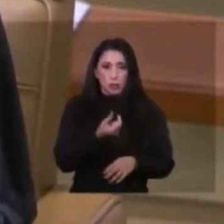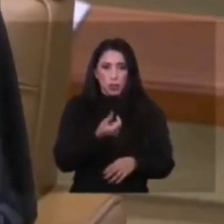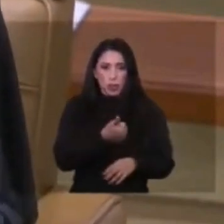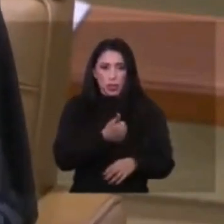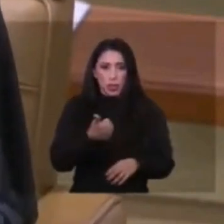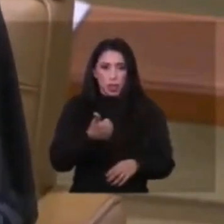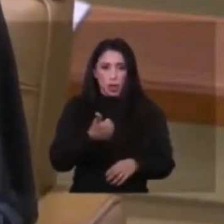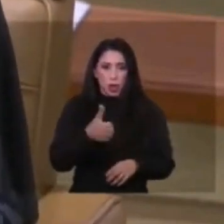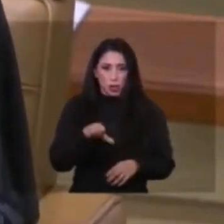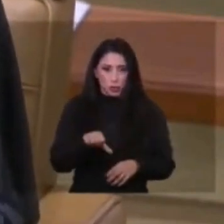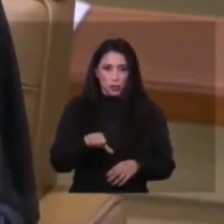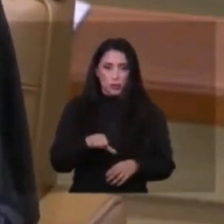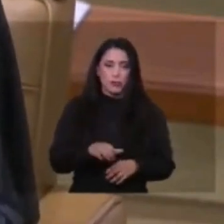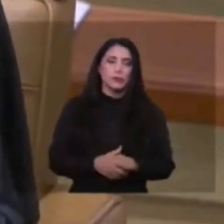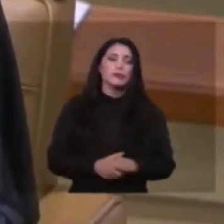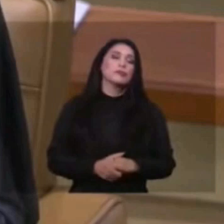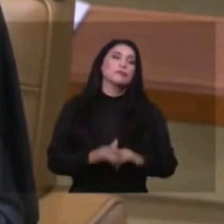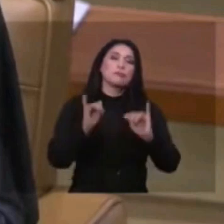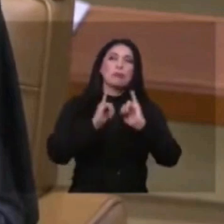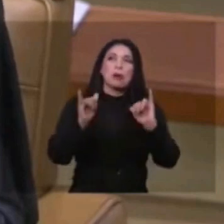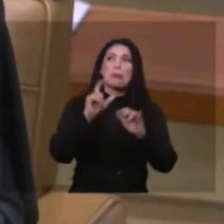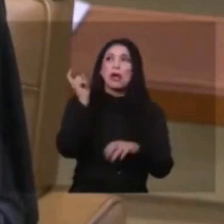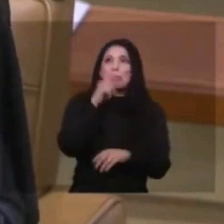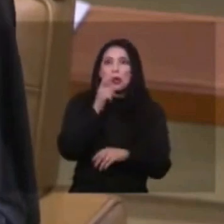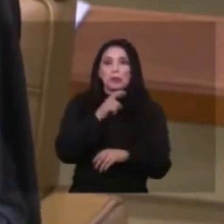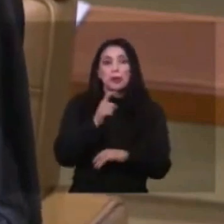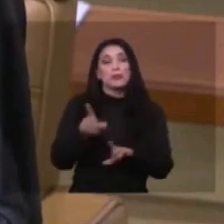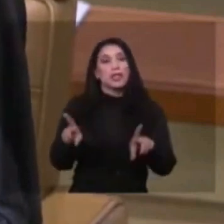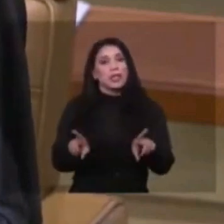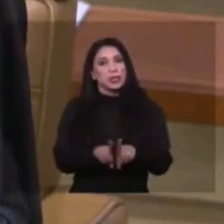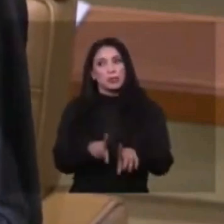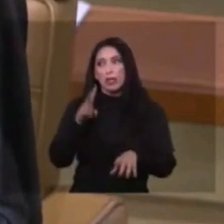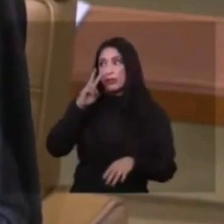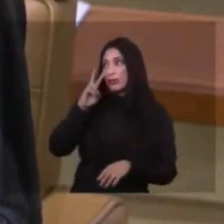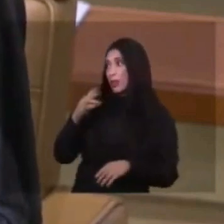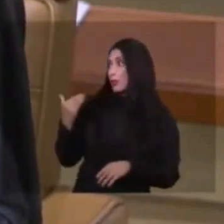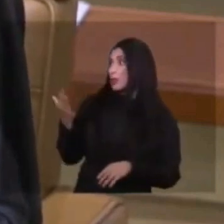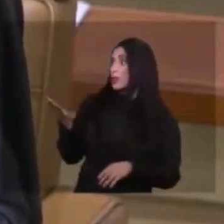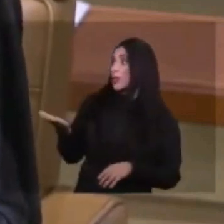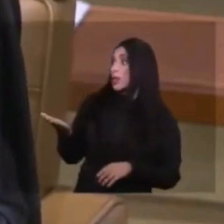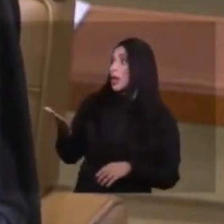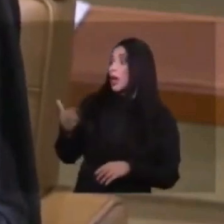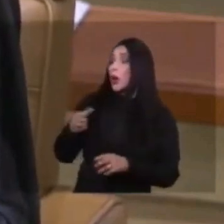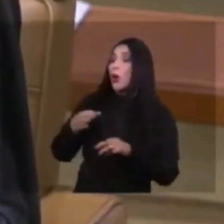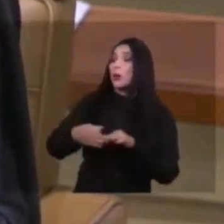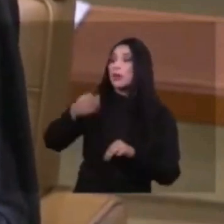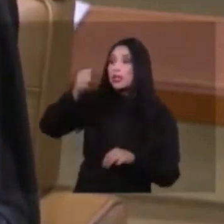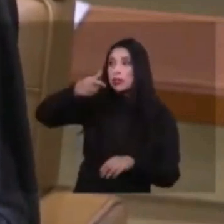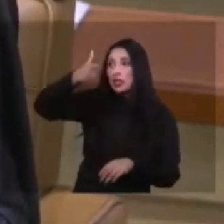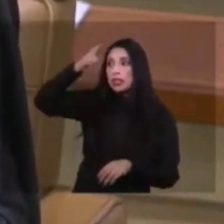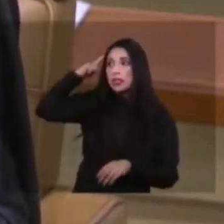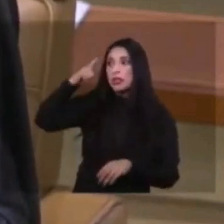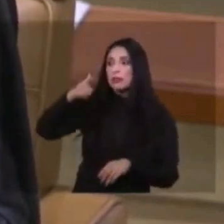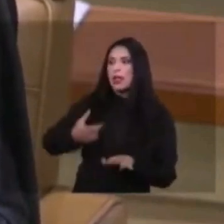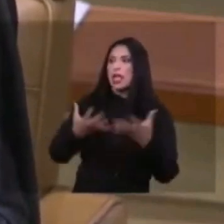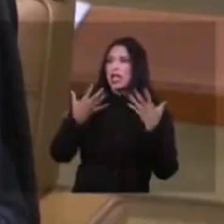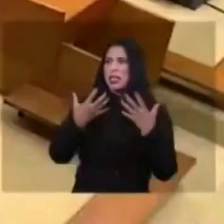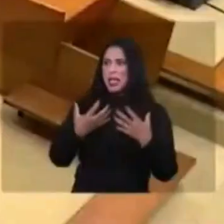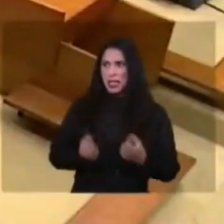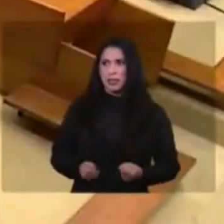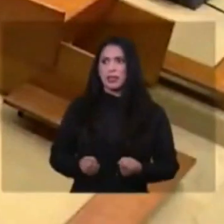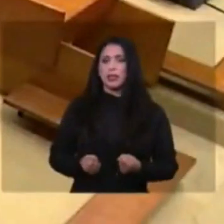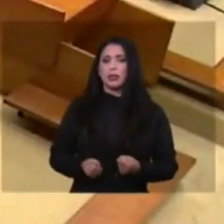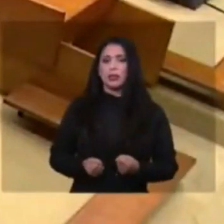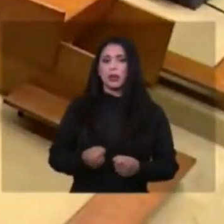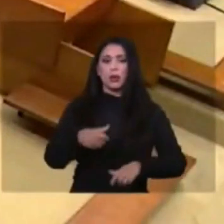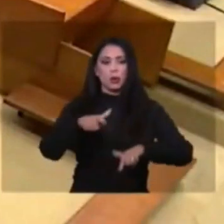o ministro Alexandre de Moraes, que aceitou o encargo de